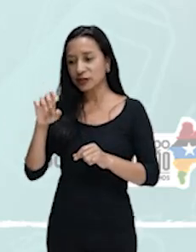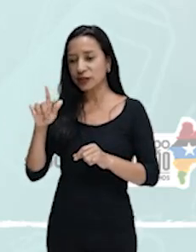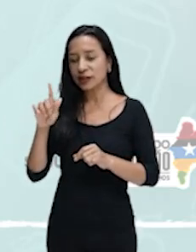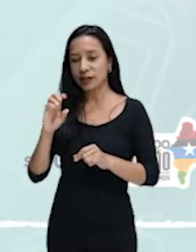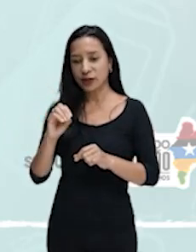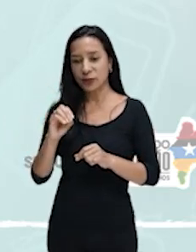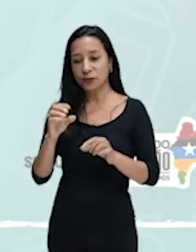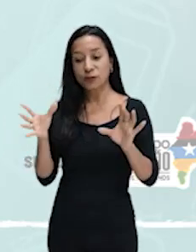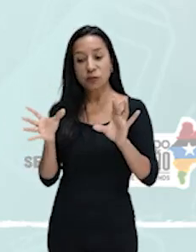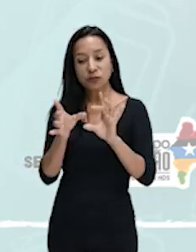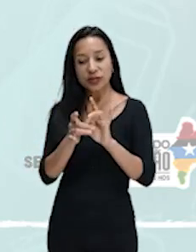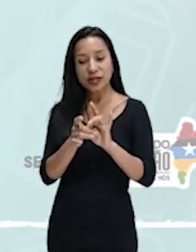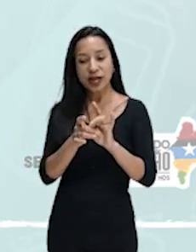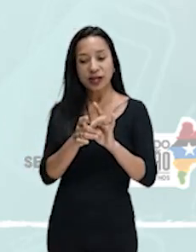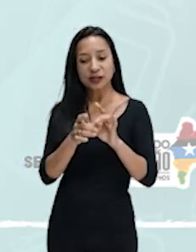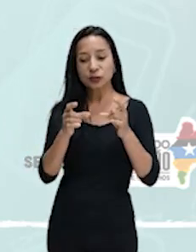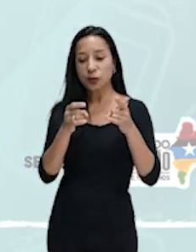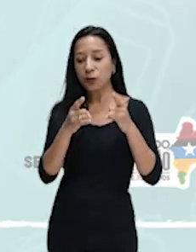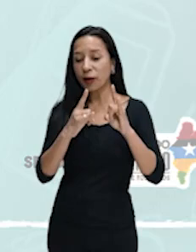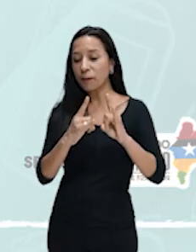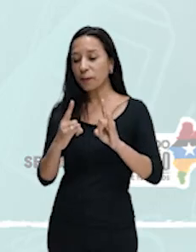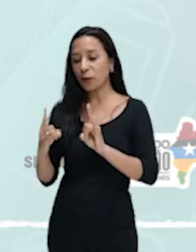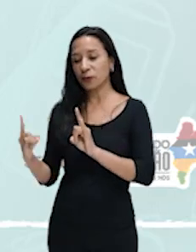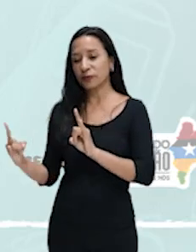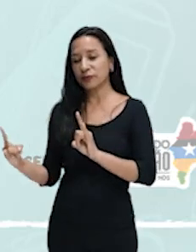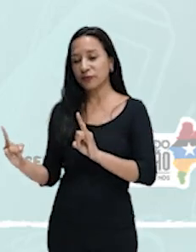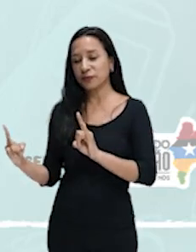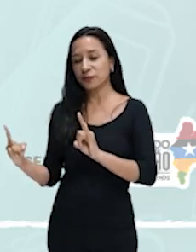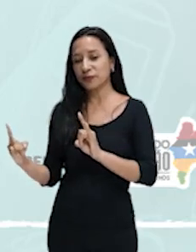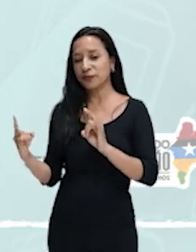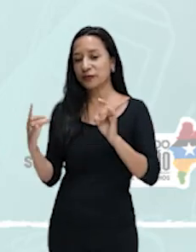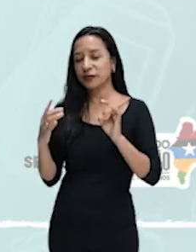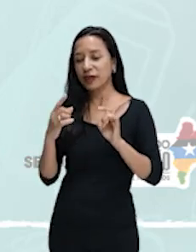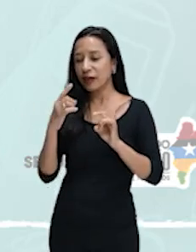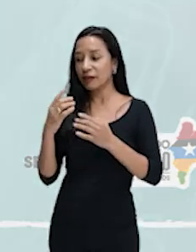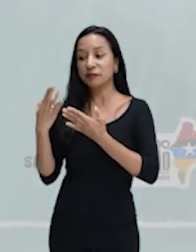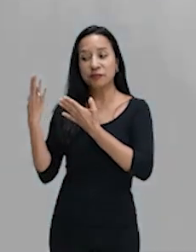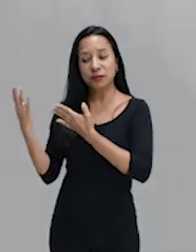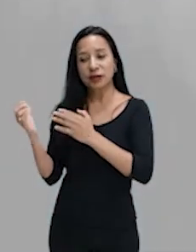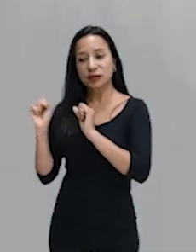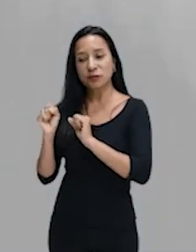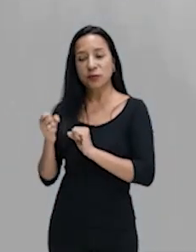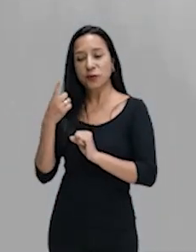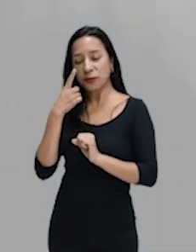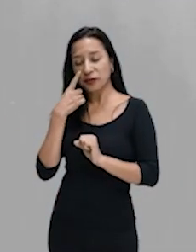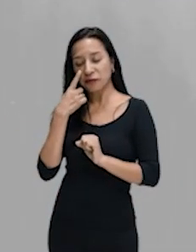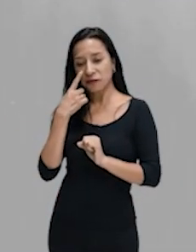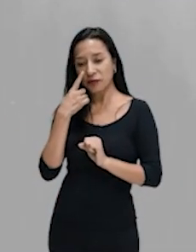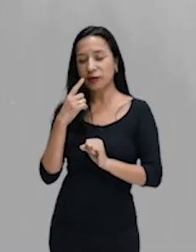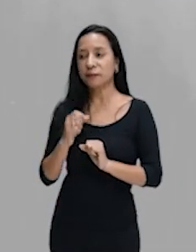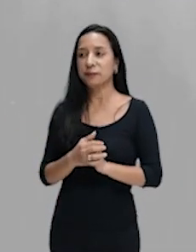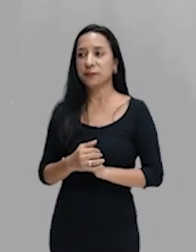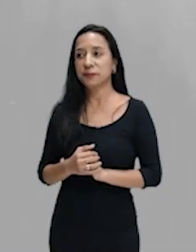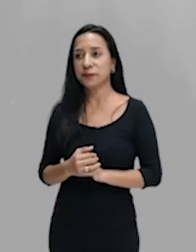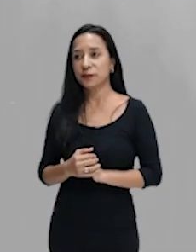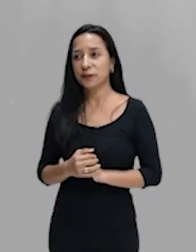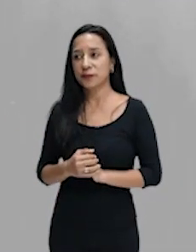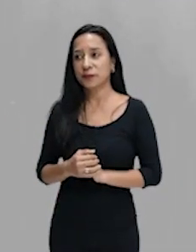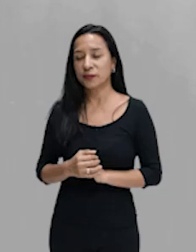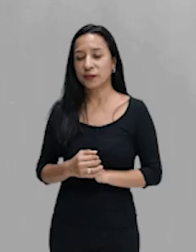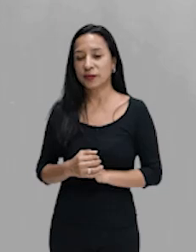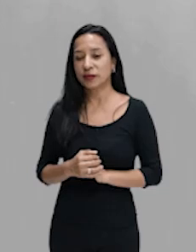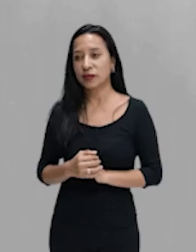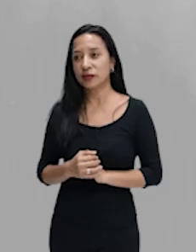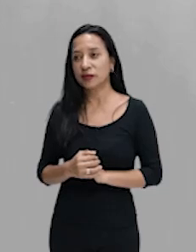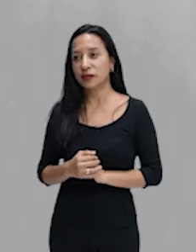encontram. Então, eu tenho duas casas aqui. A Casa Azul, que era a casa que Frida morava, e a Casa Vermelha, que era a casa do Diego Rivera. E entre elas